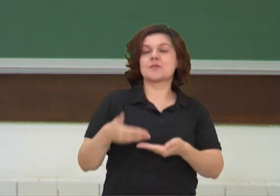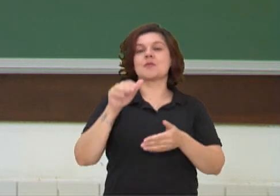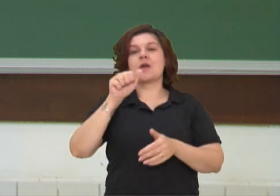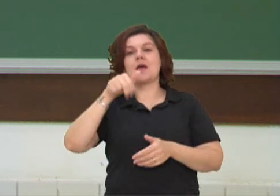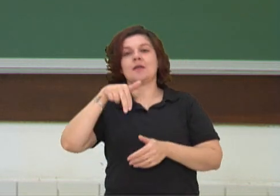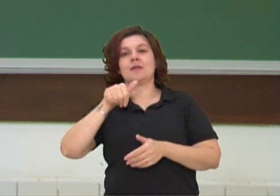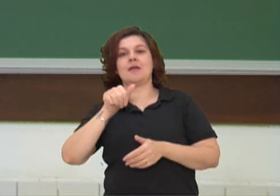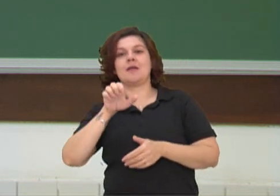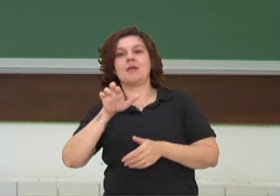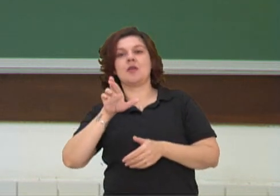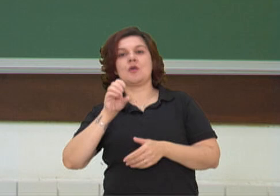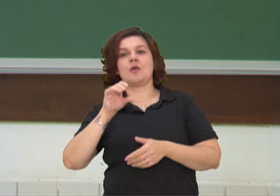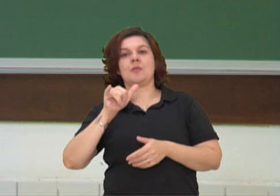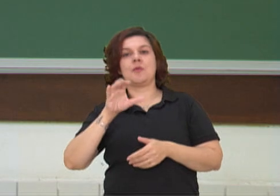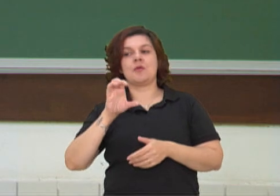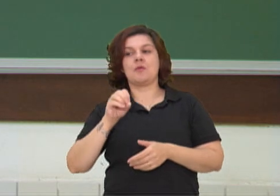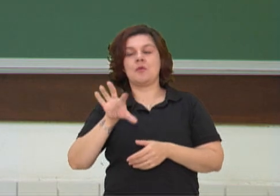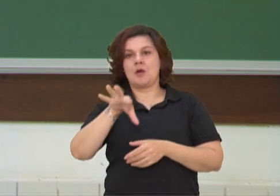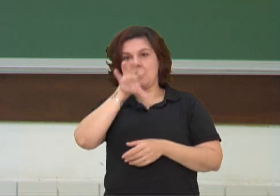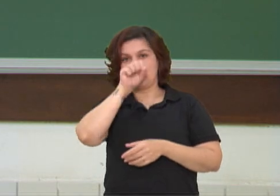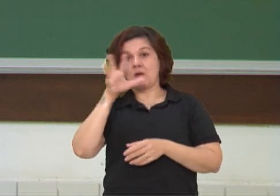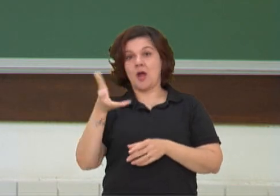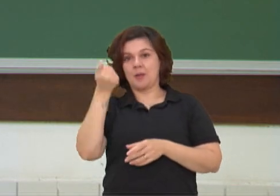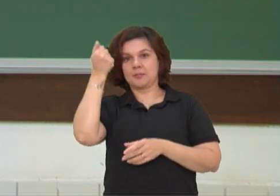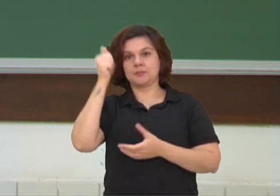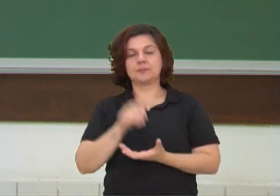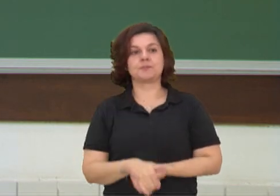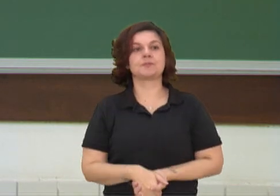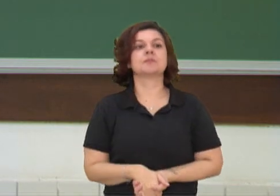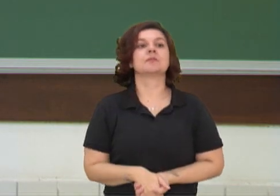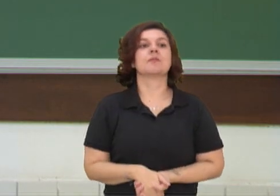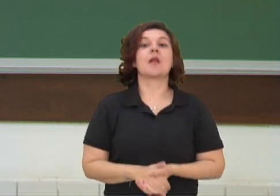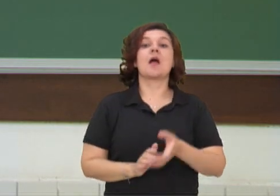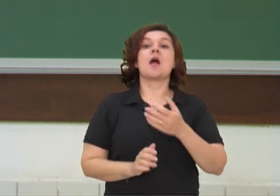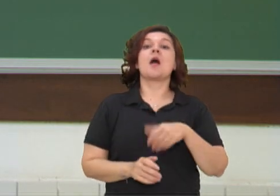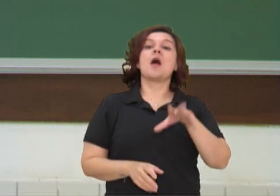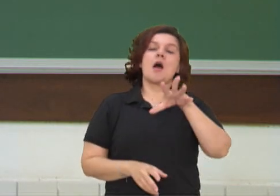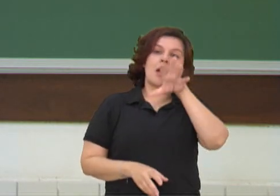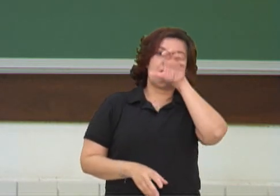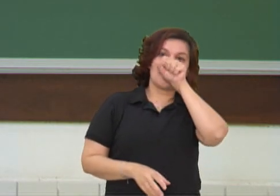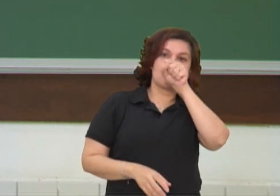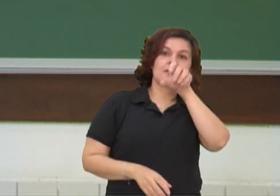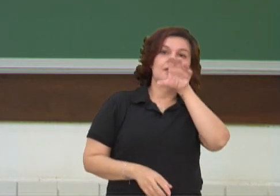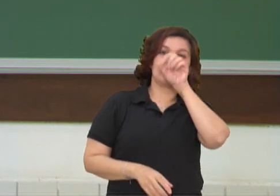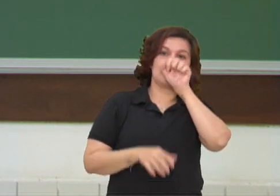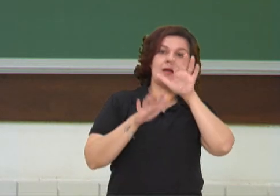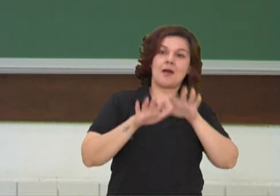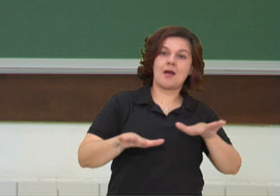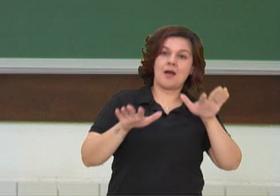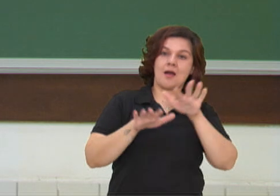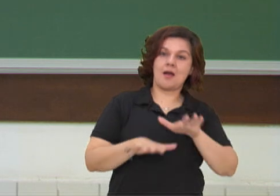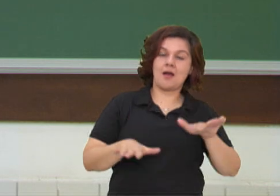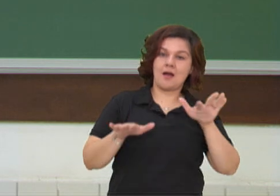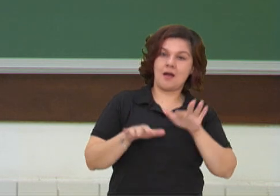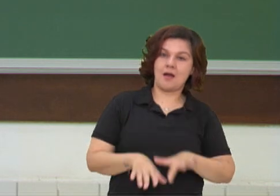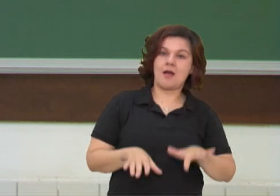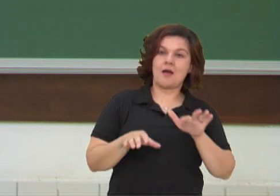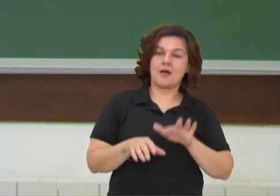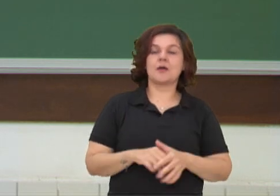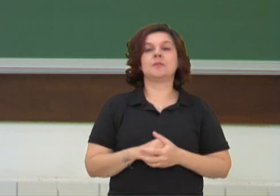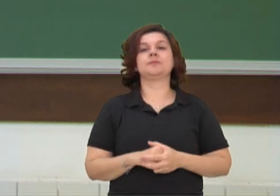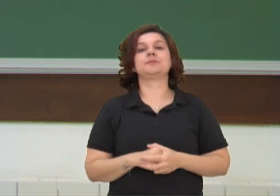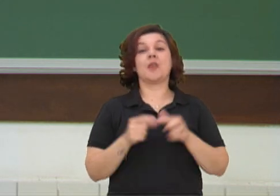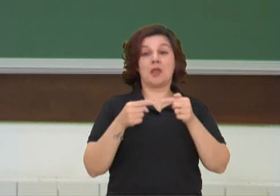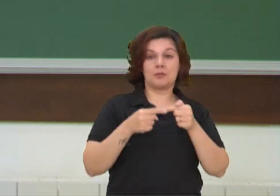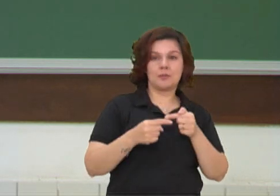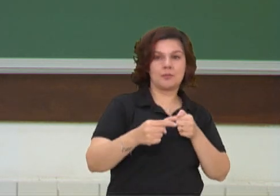anaeróbico. Certo? Conseguiram entender a diferença? Aeróbico, quando você vai fazer uma caminhada, algo ali mais leve, de longa